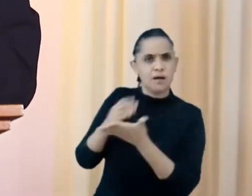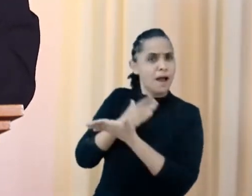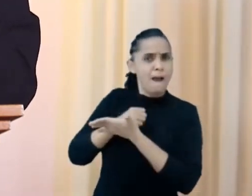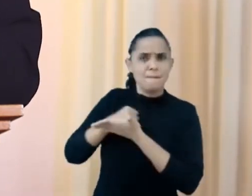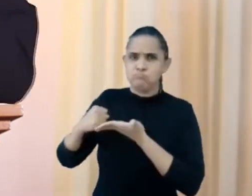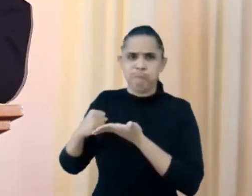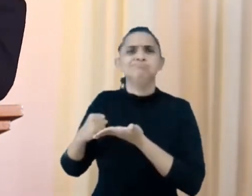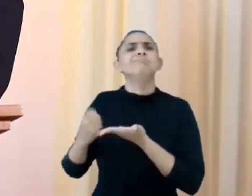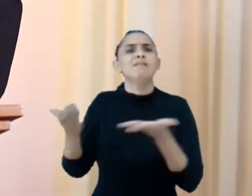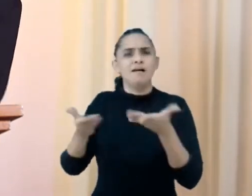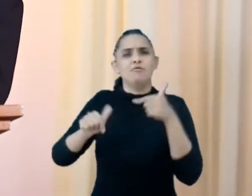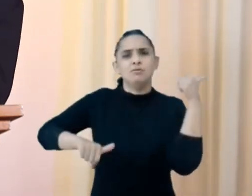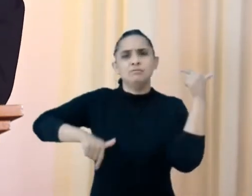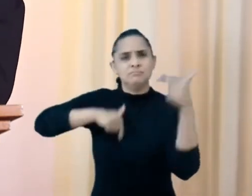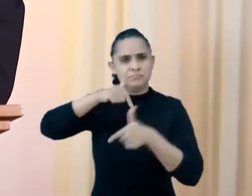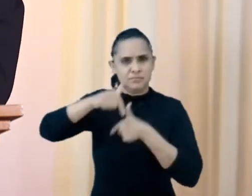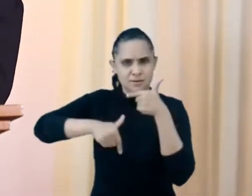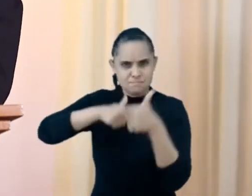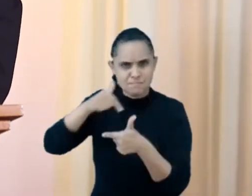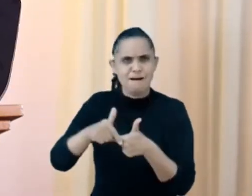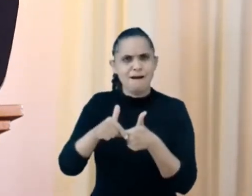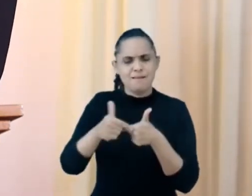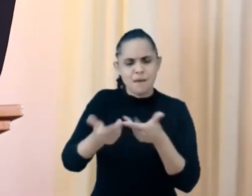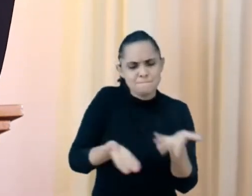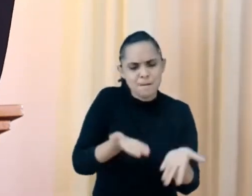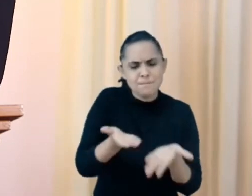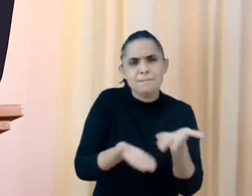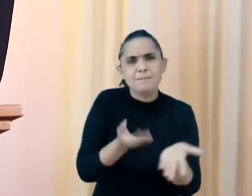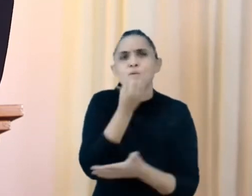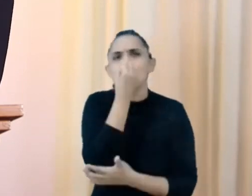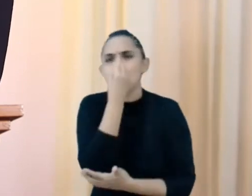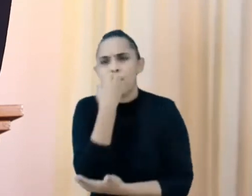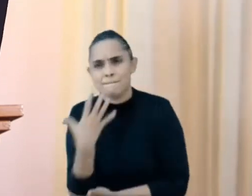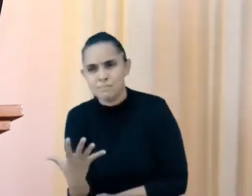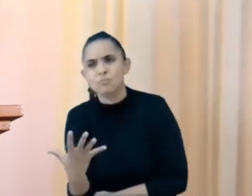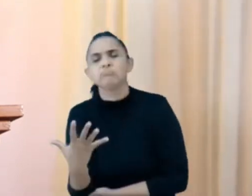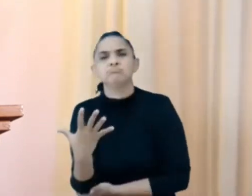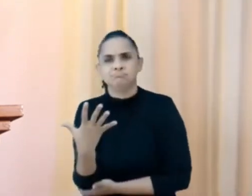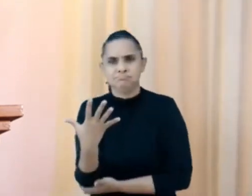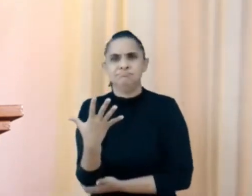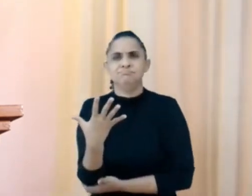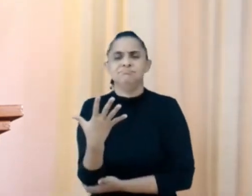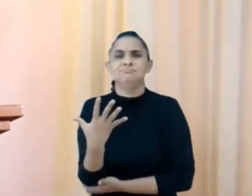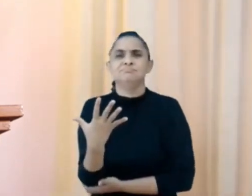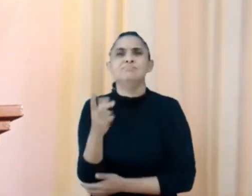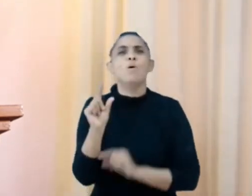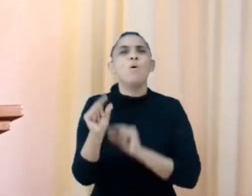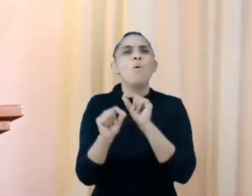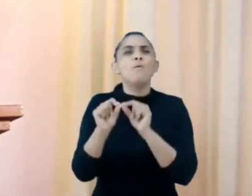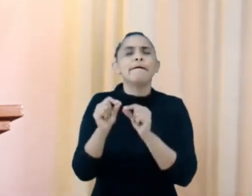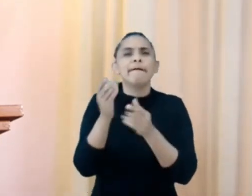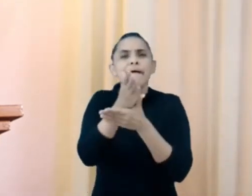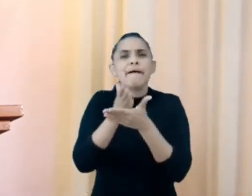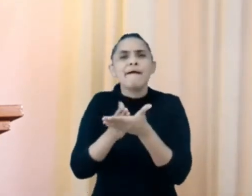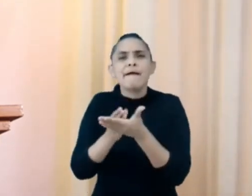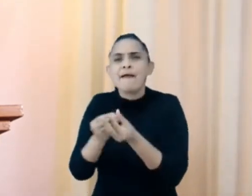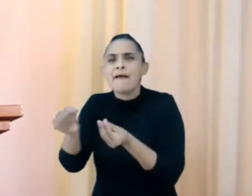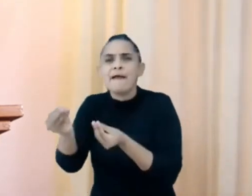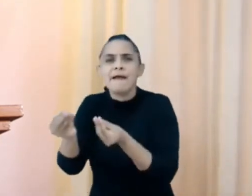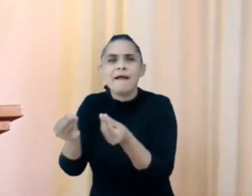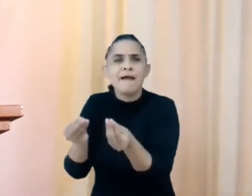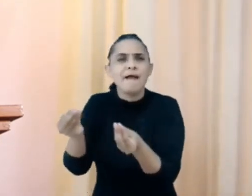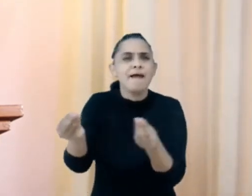com suas mãos o que é bom, para que tenha o que repartir com o que